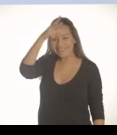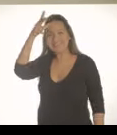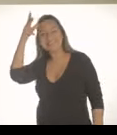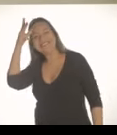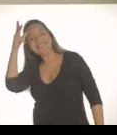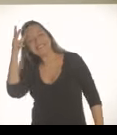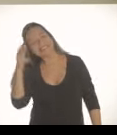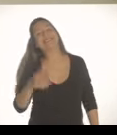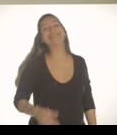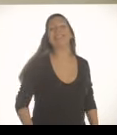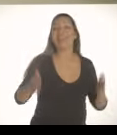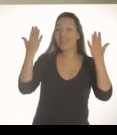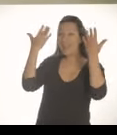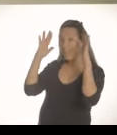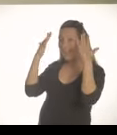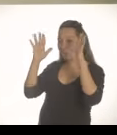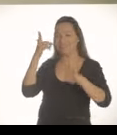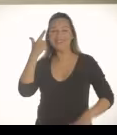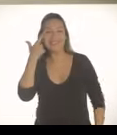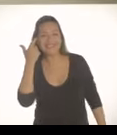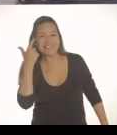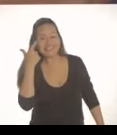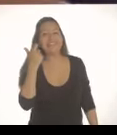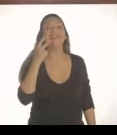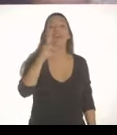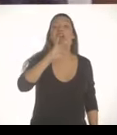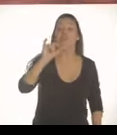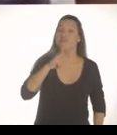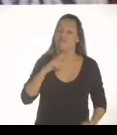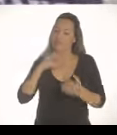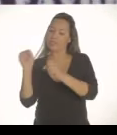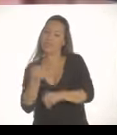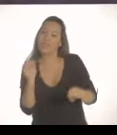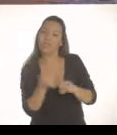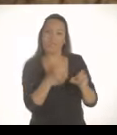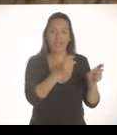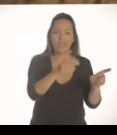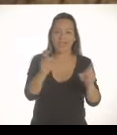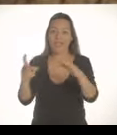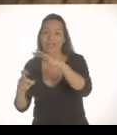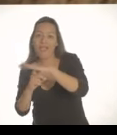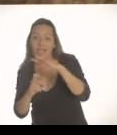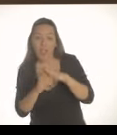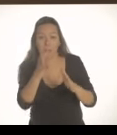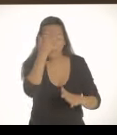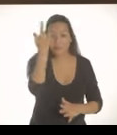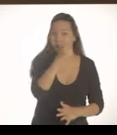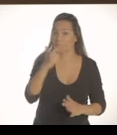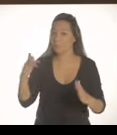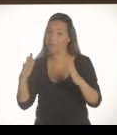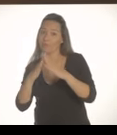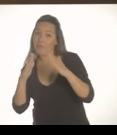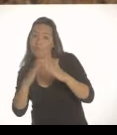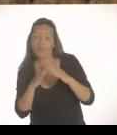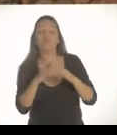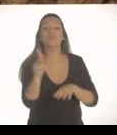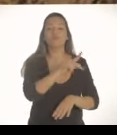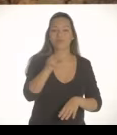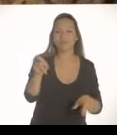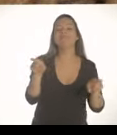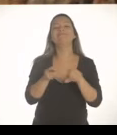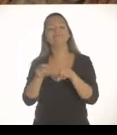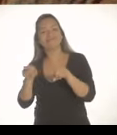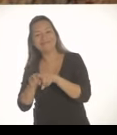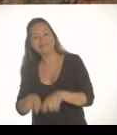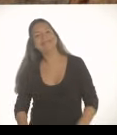ter Freixo 50 prefeito. É o Freixo! Vai ter gari ambulante, sem